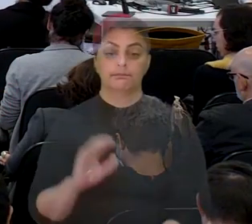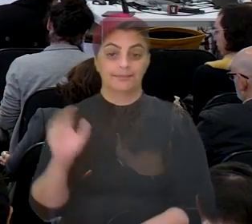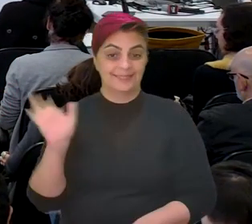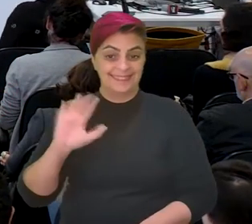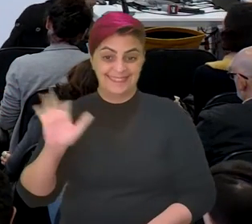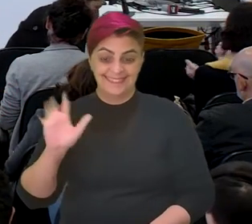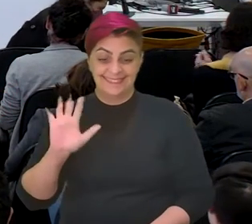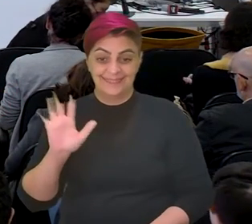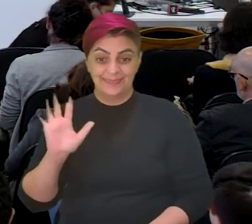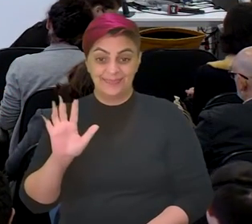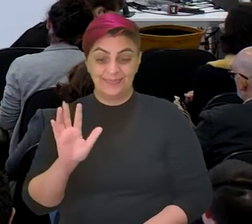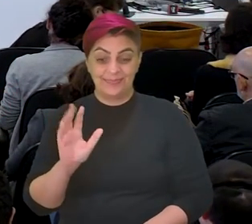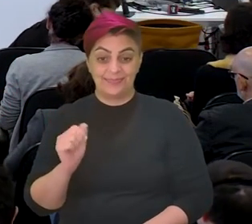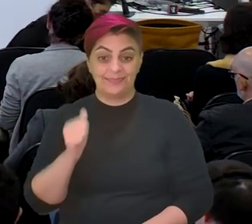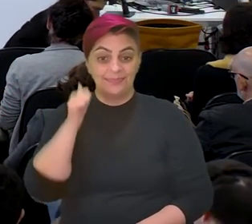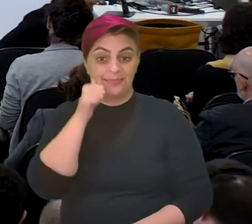Olá,